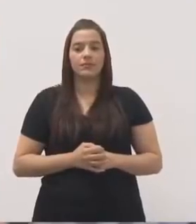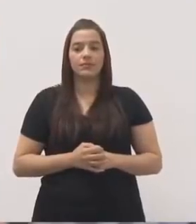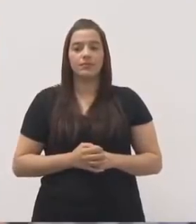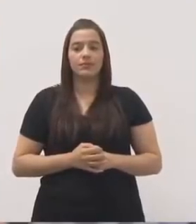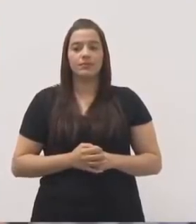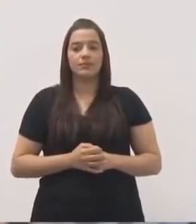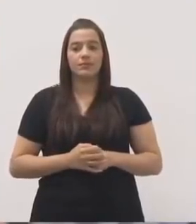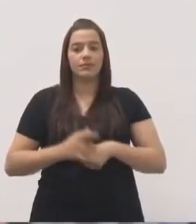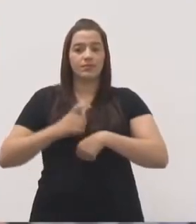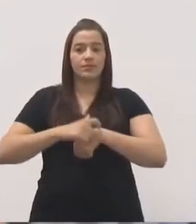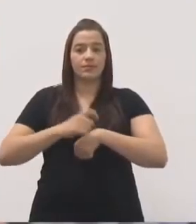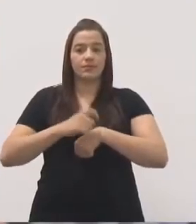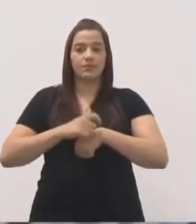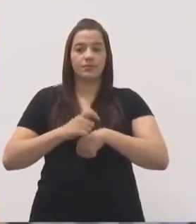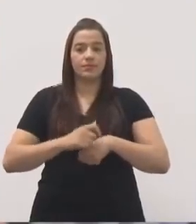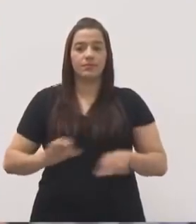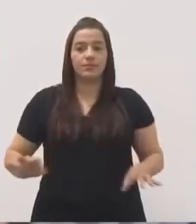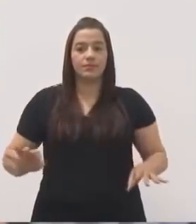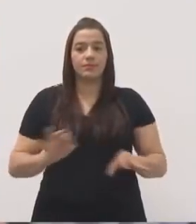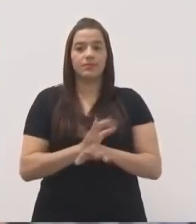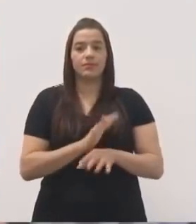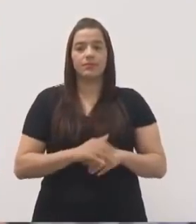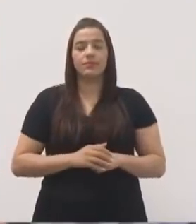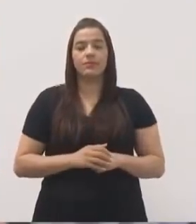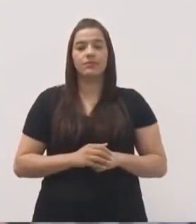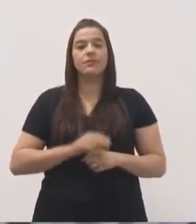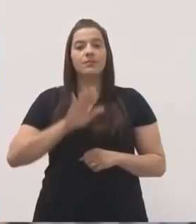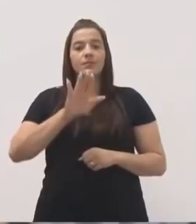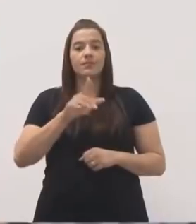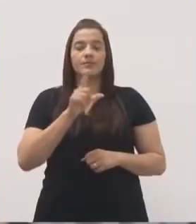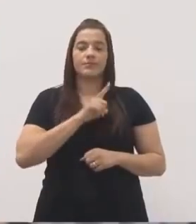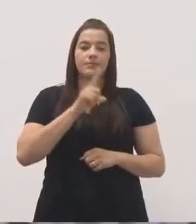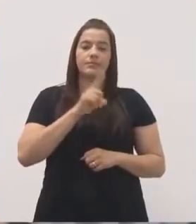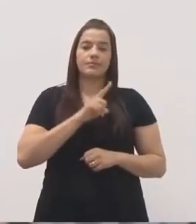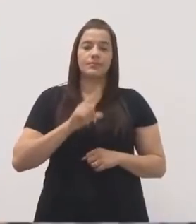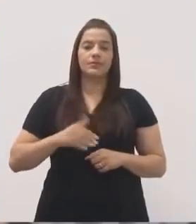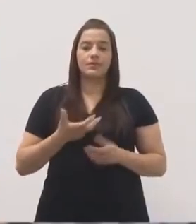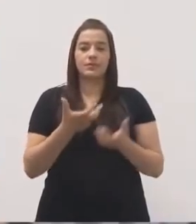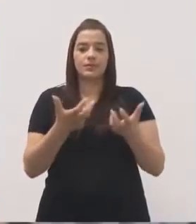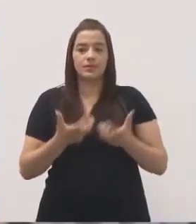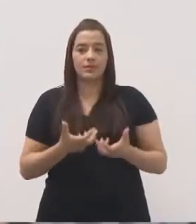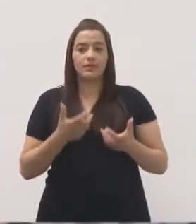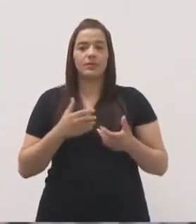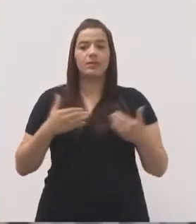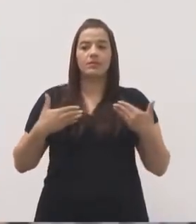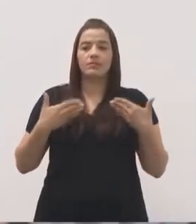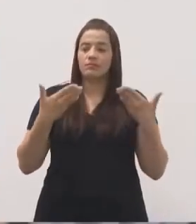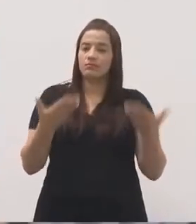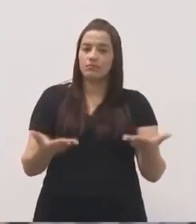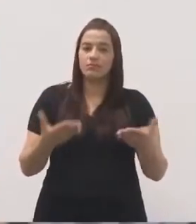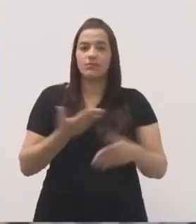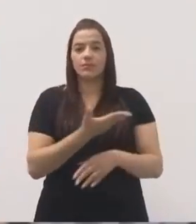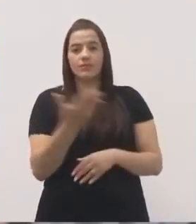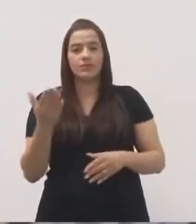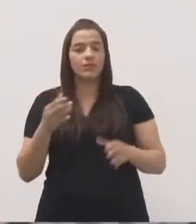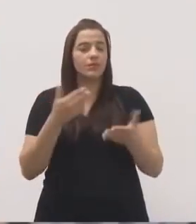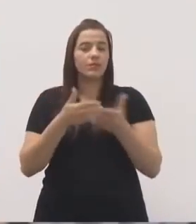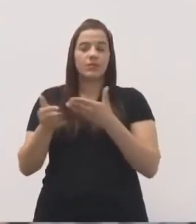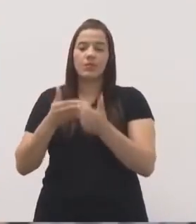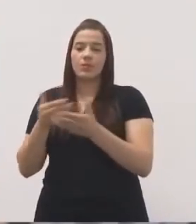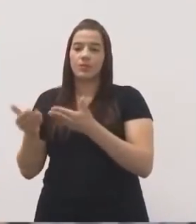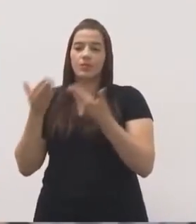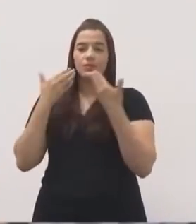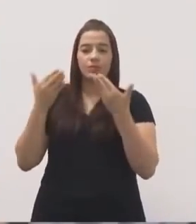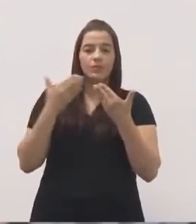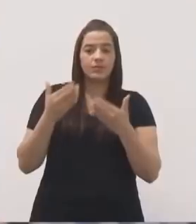o nosso tempo acabou por aqui, mas a gente quer se colocar à disposição para tirar qualquer dúvida do nosso